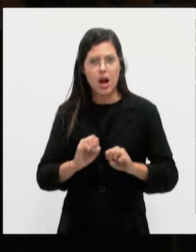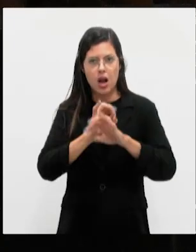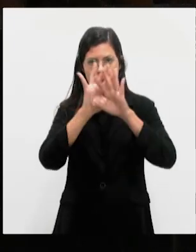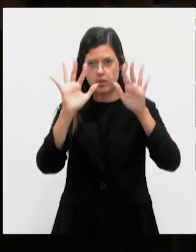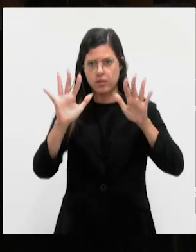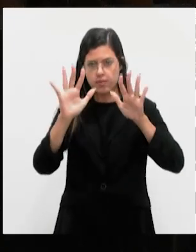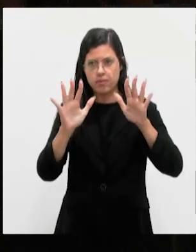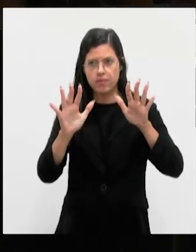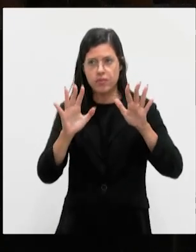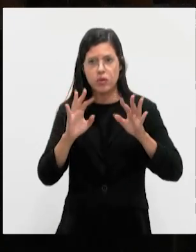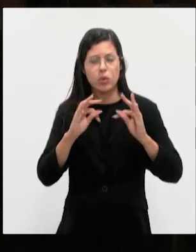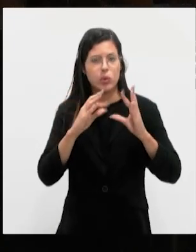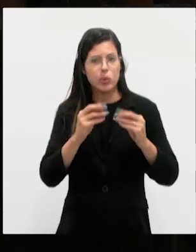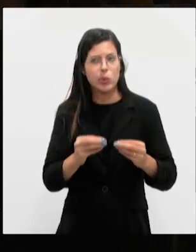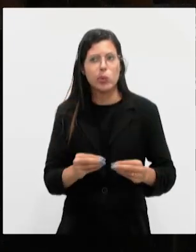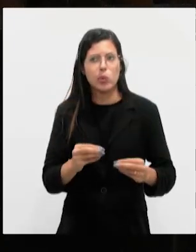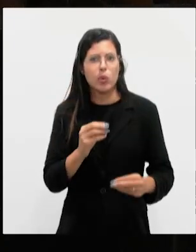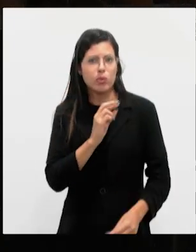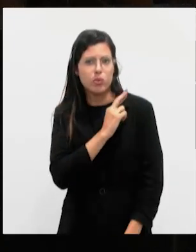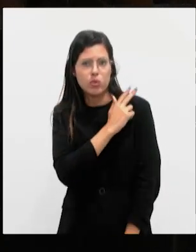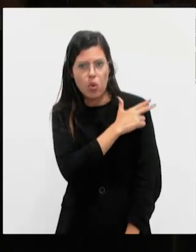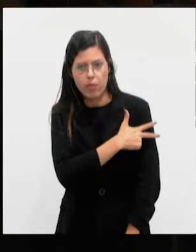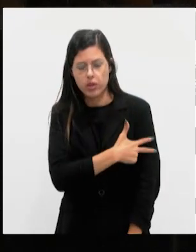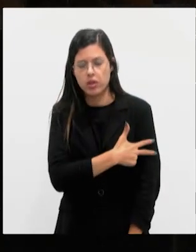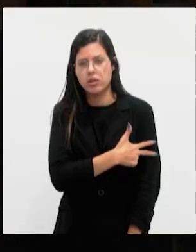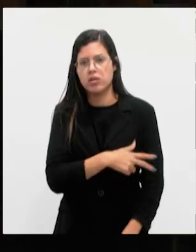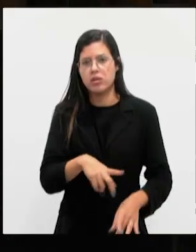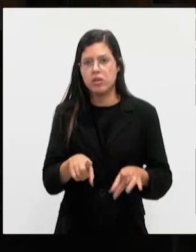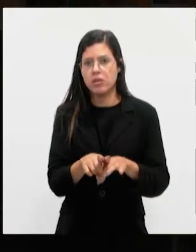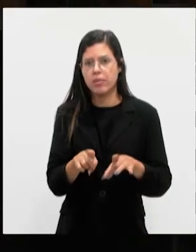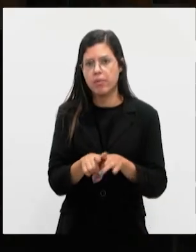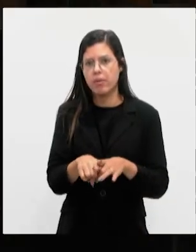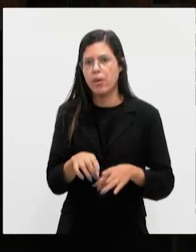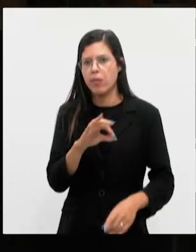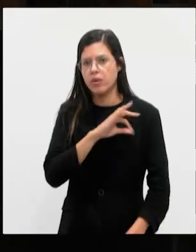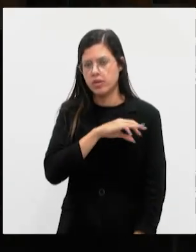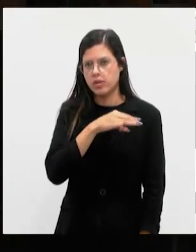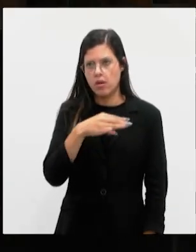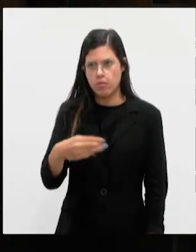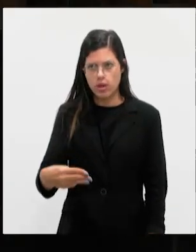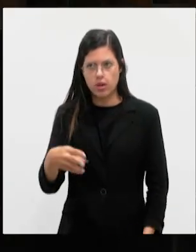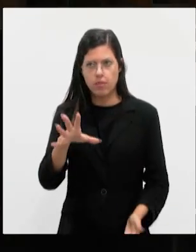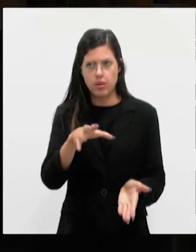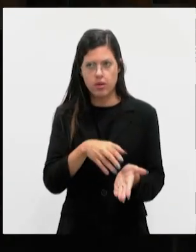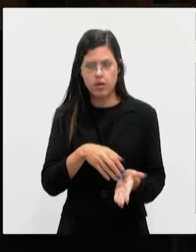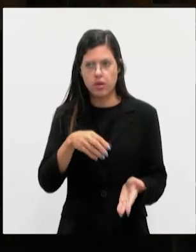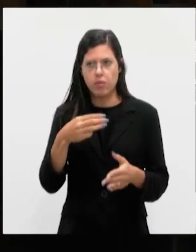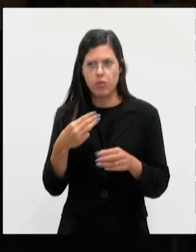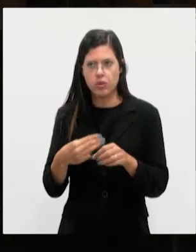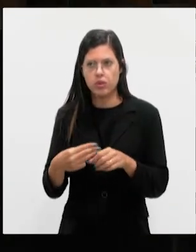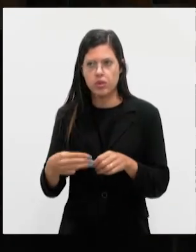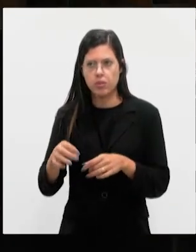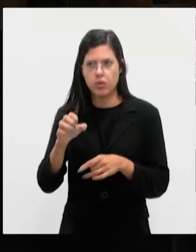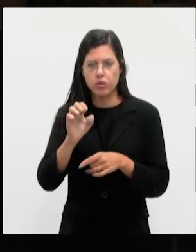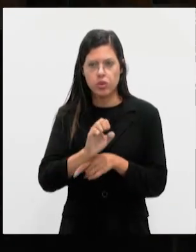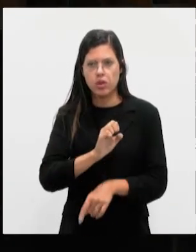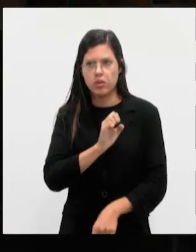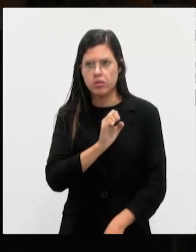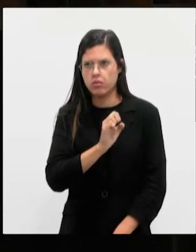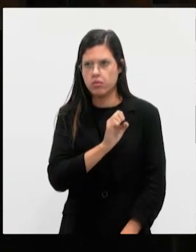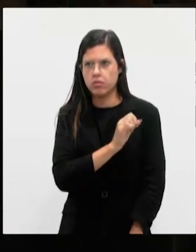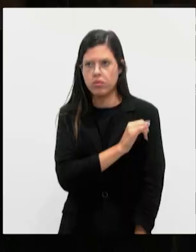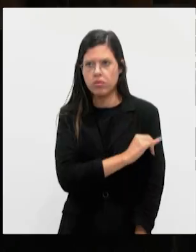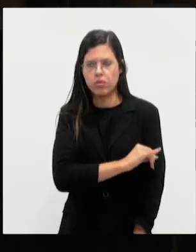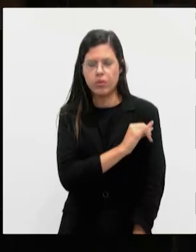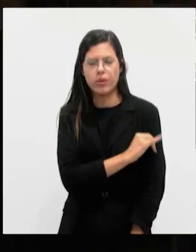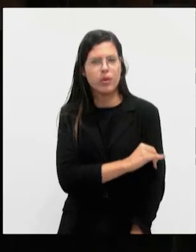que todos os comandantes e todos os policiais militares dos batalhões do município e do estado do Rio de Janeiro têm